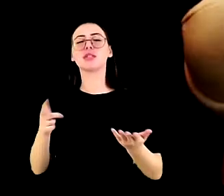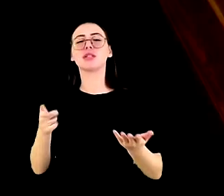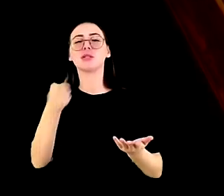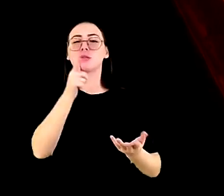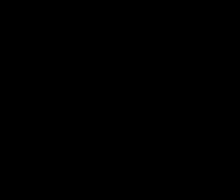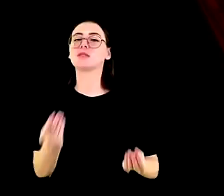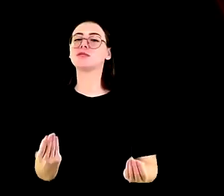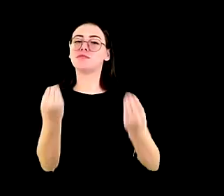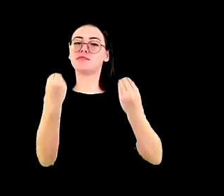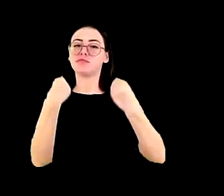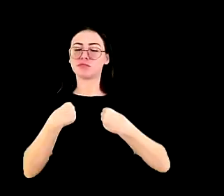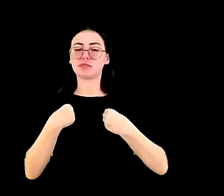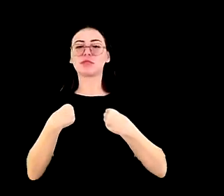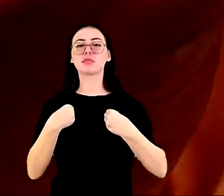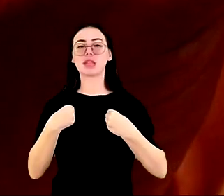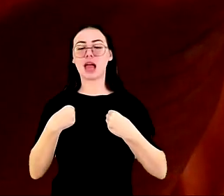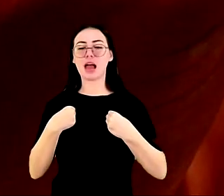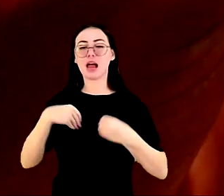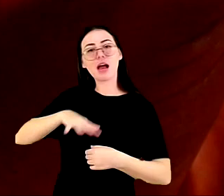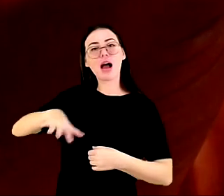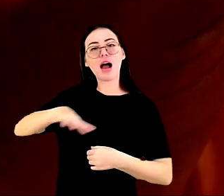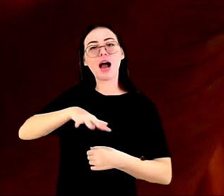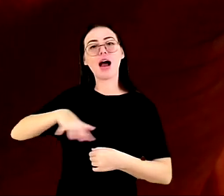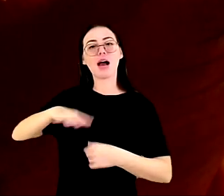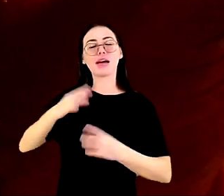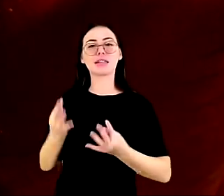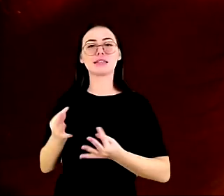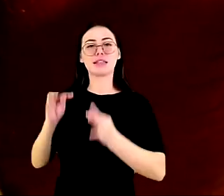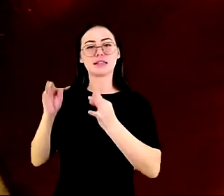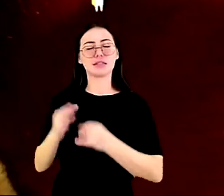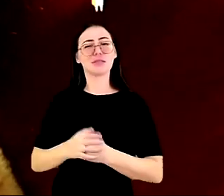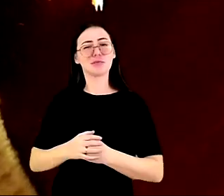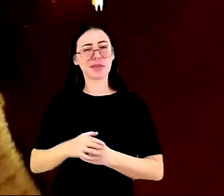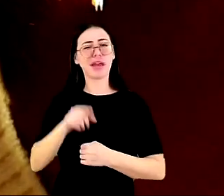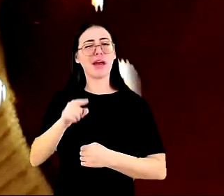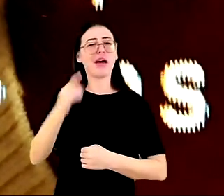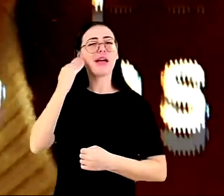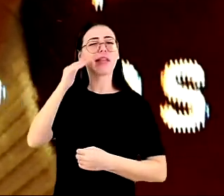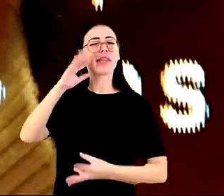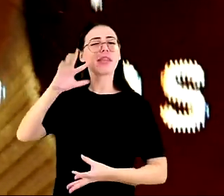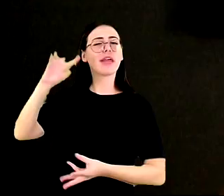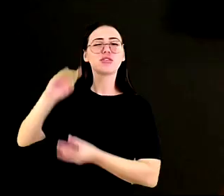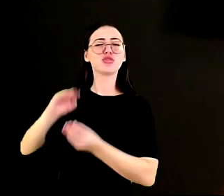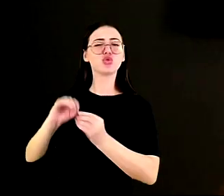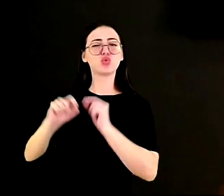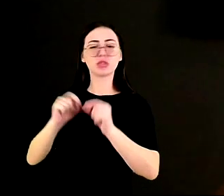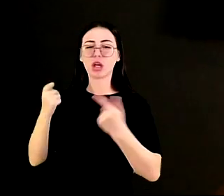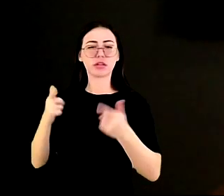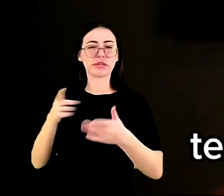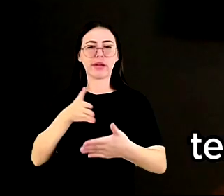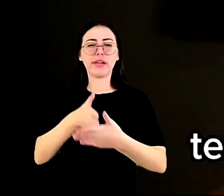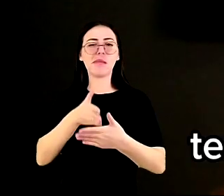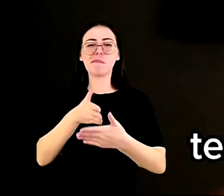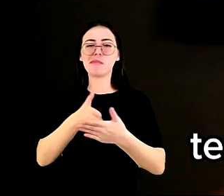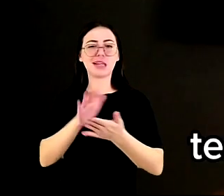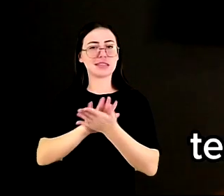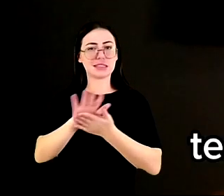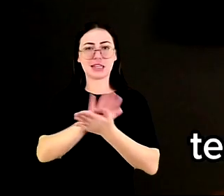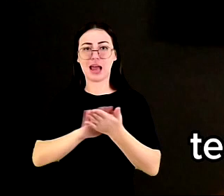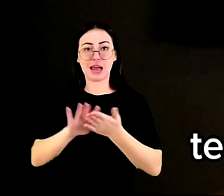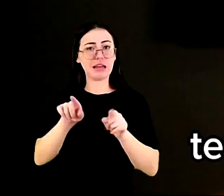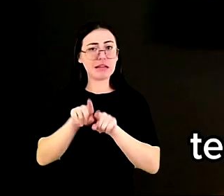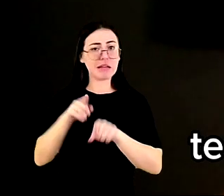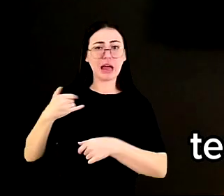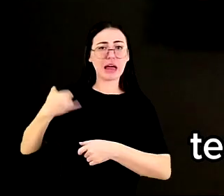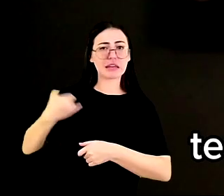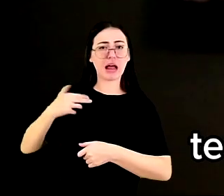mercado tecnológico. Entender que não existe limites e nem idade para alcançar os sonhos. Eu sou Luiz, tenho 44